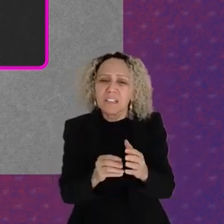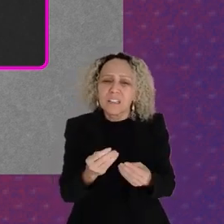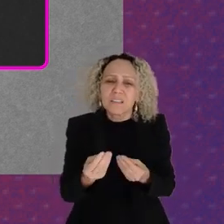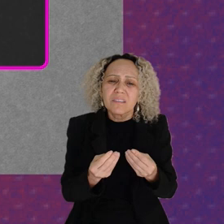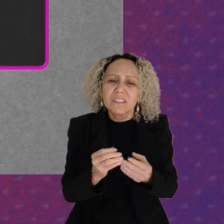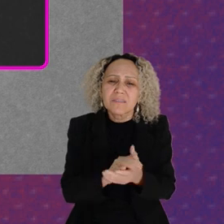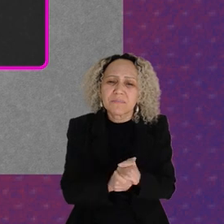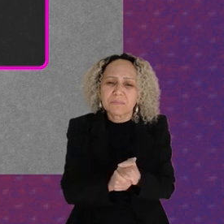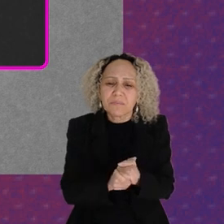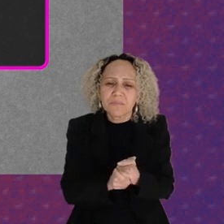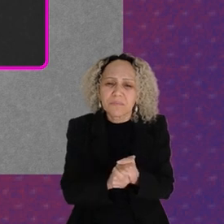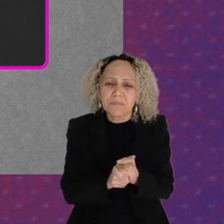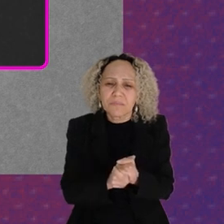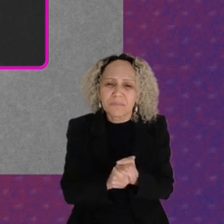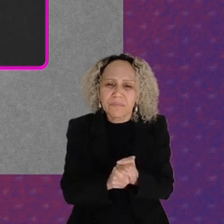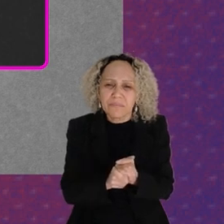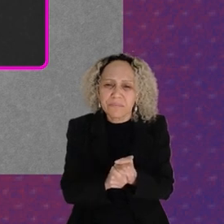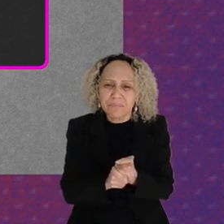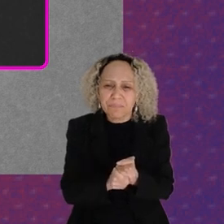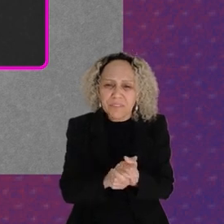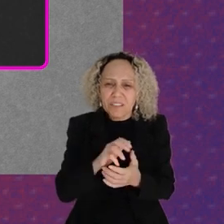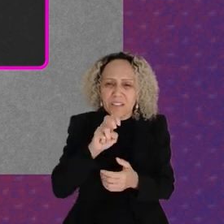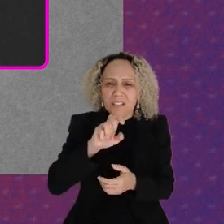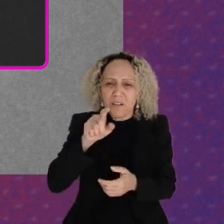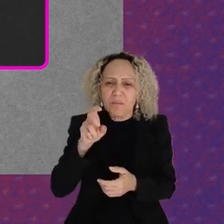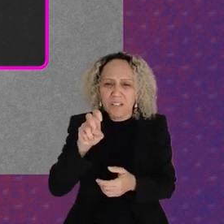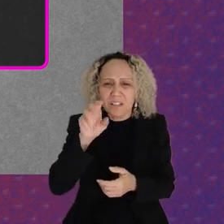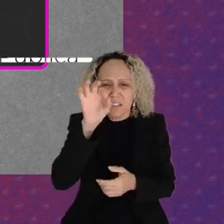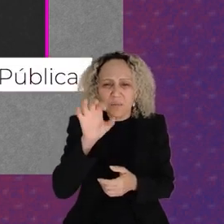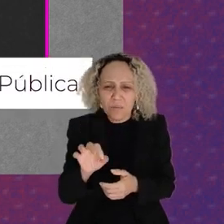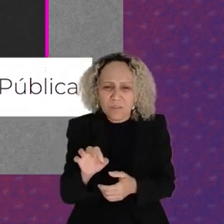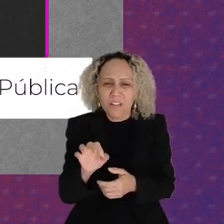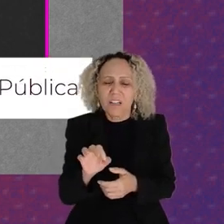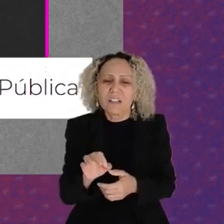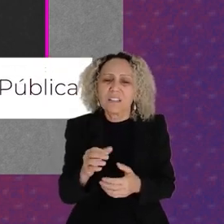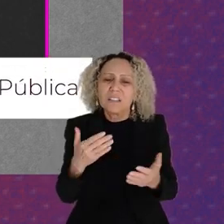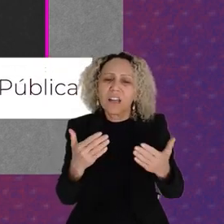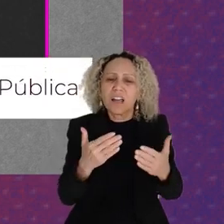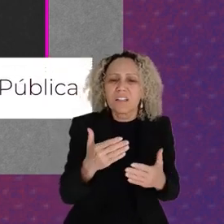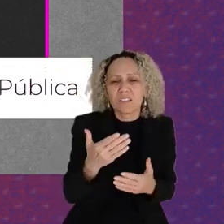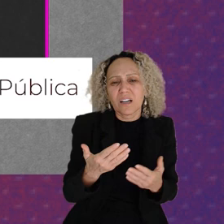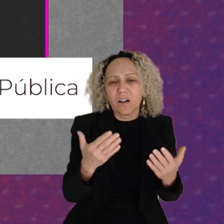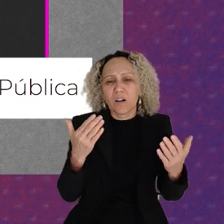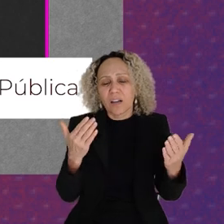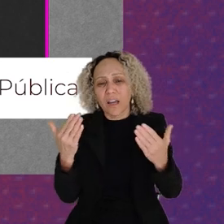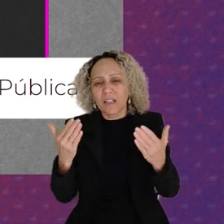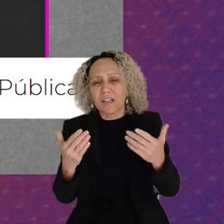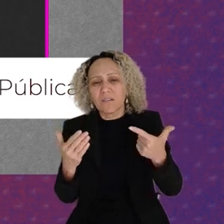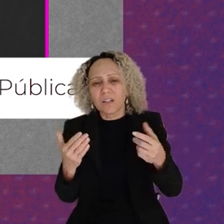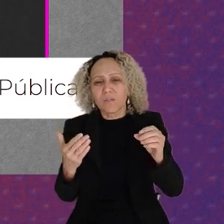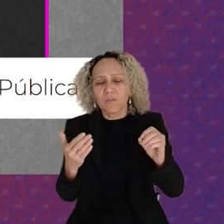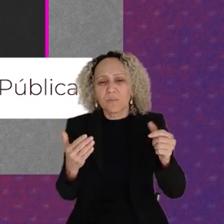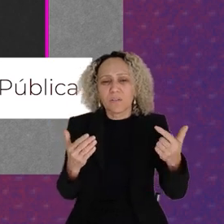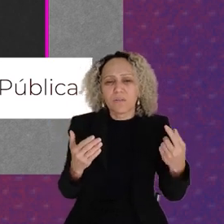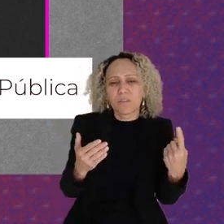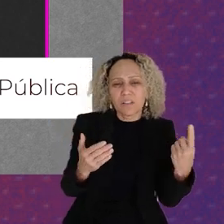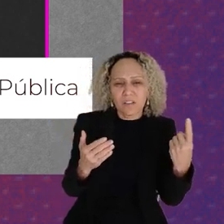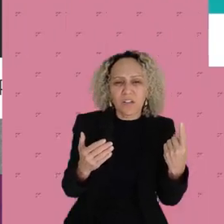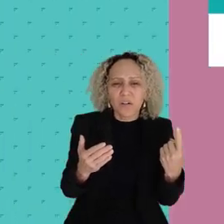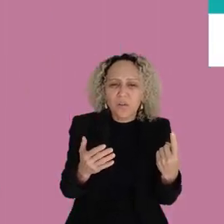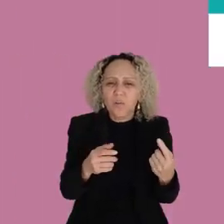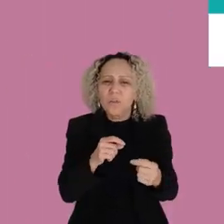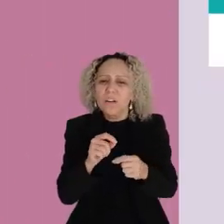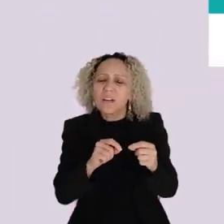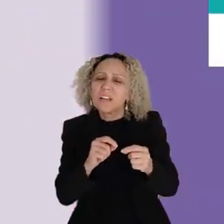registrados 1.337 casos. É também o número mais elevado de toda a série histórica iniciada em